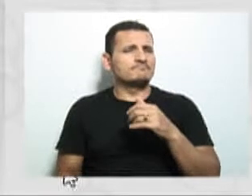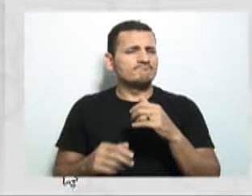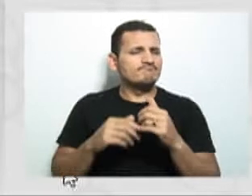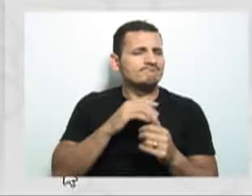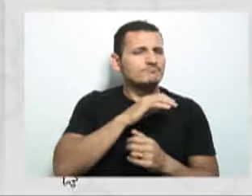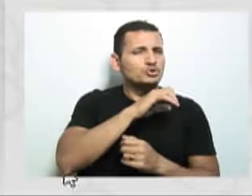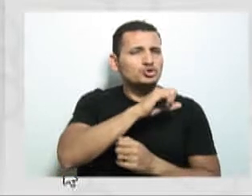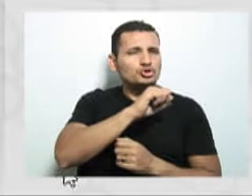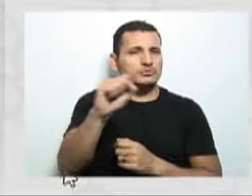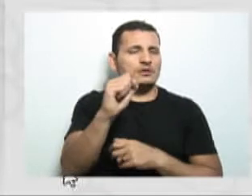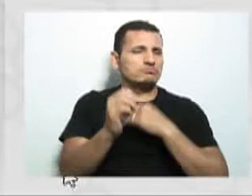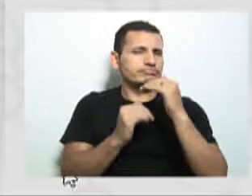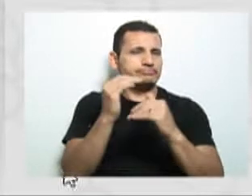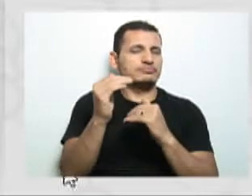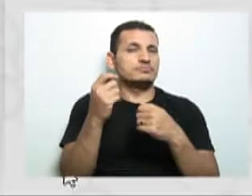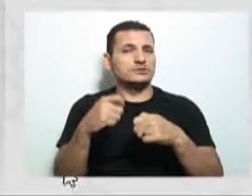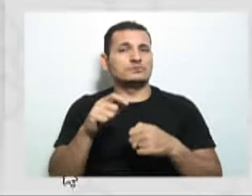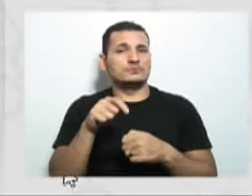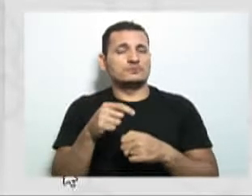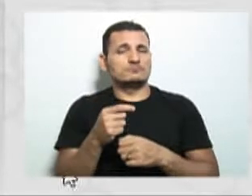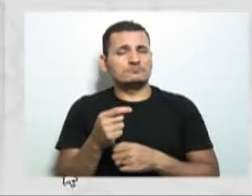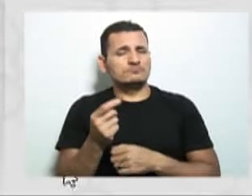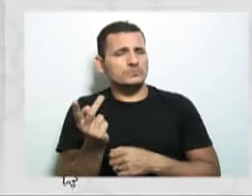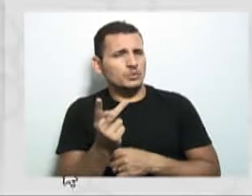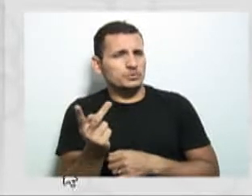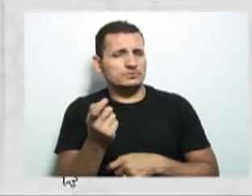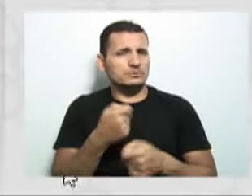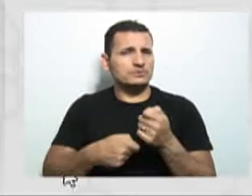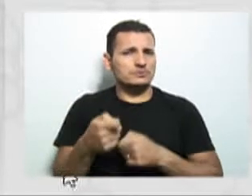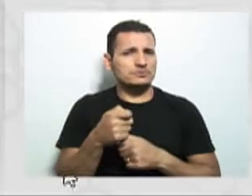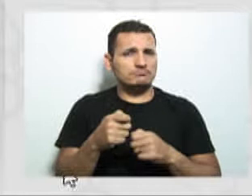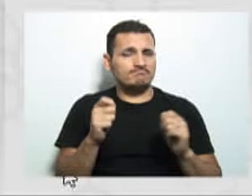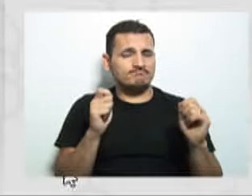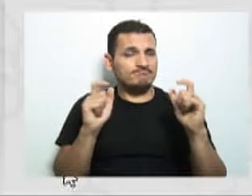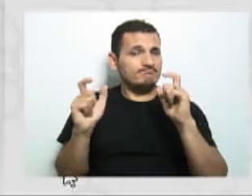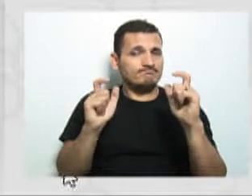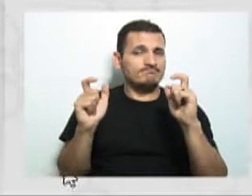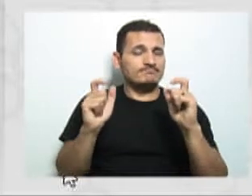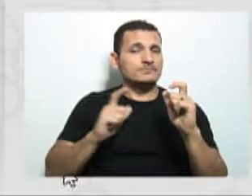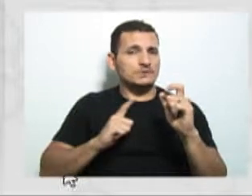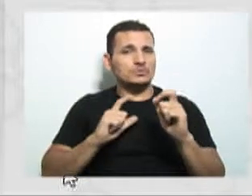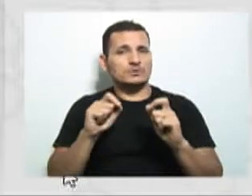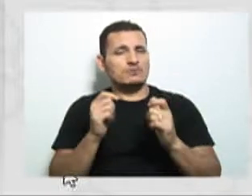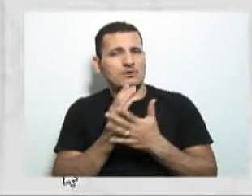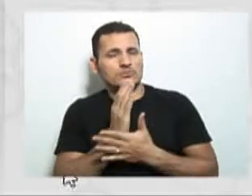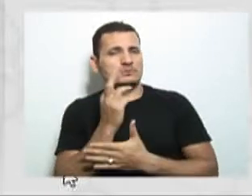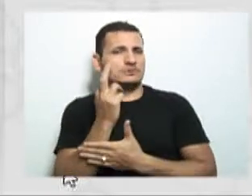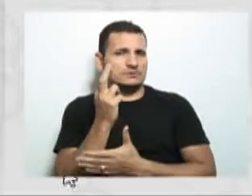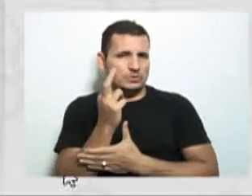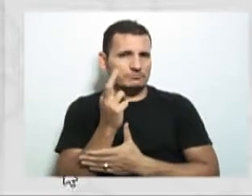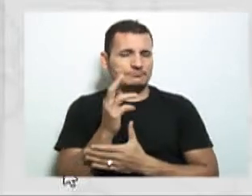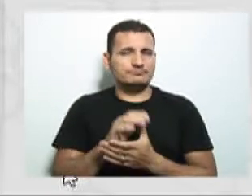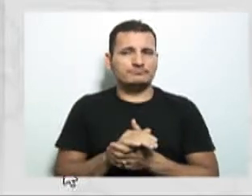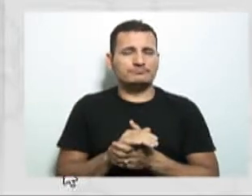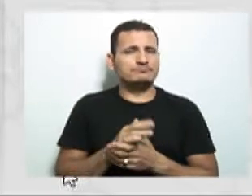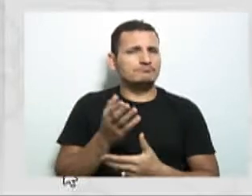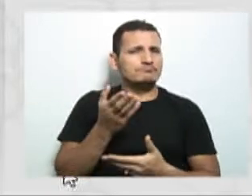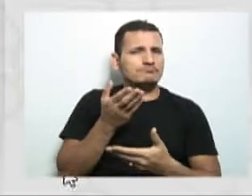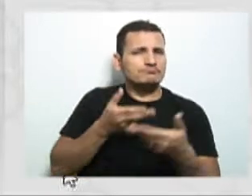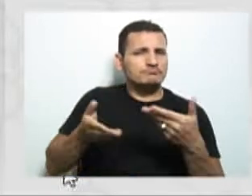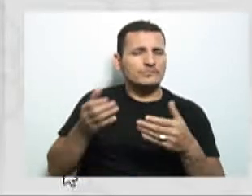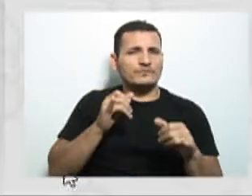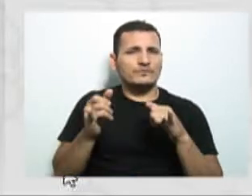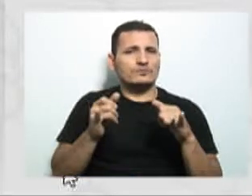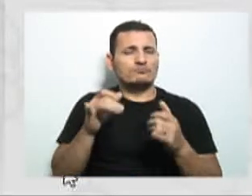todos os negociadores participantes estejam atentos e tomem algumas atitudes essenciais. A troca de informação seja legítima, nada